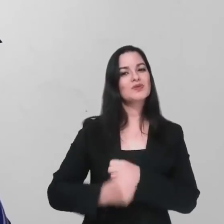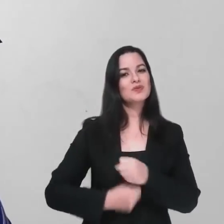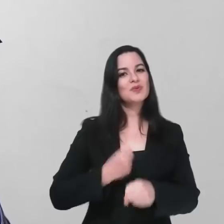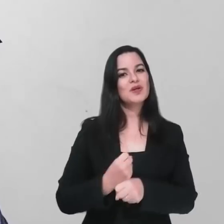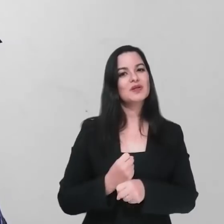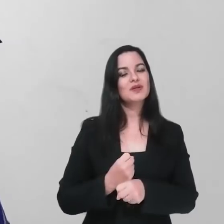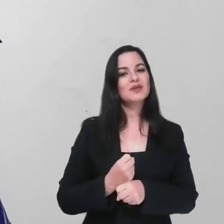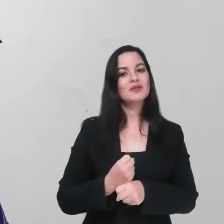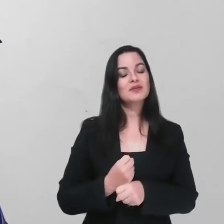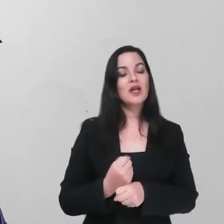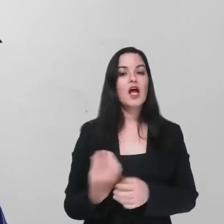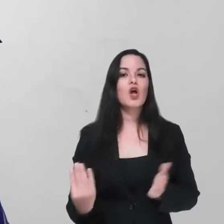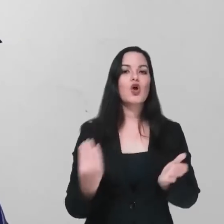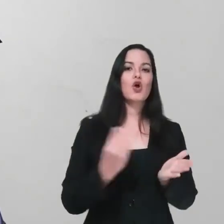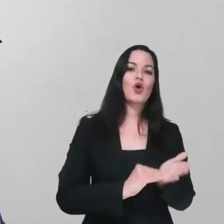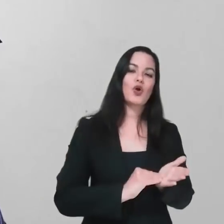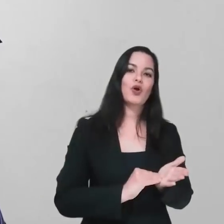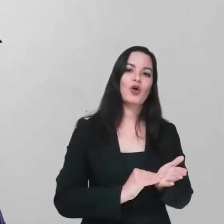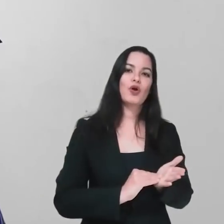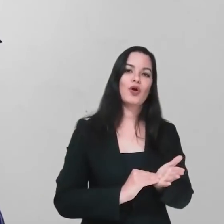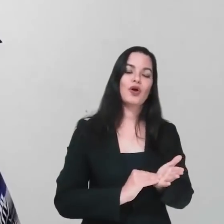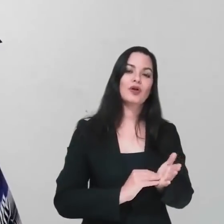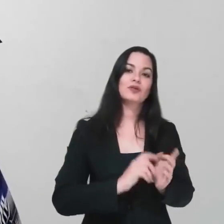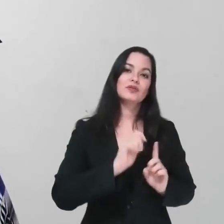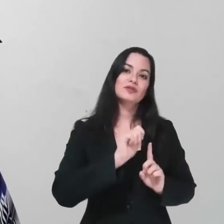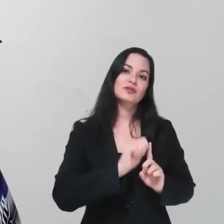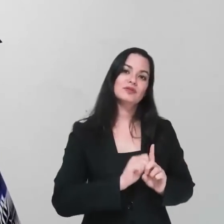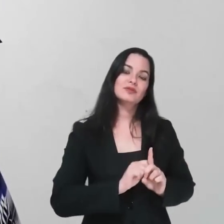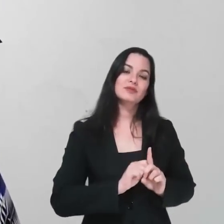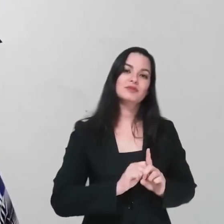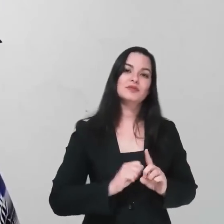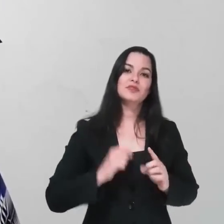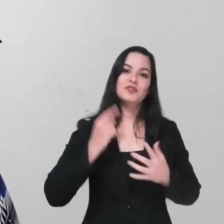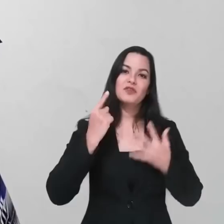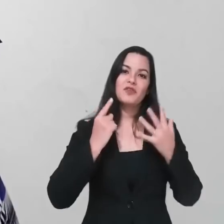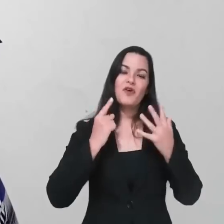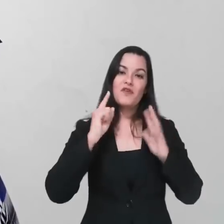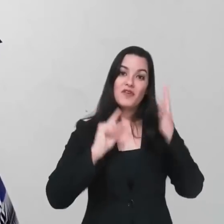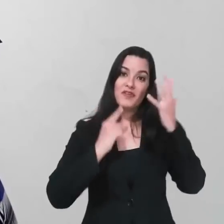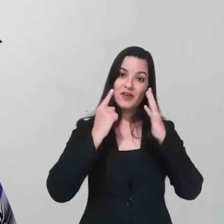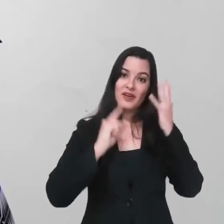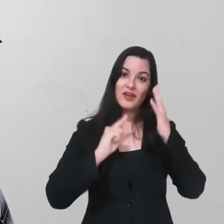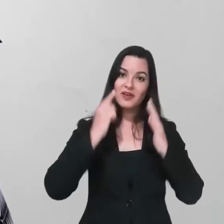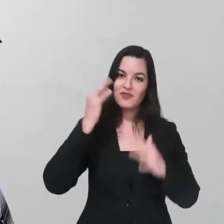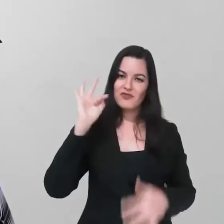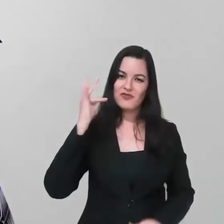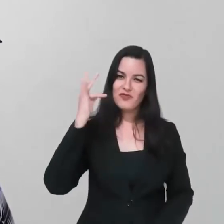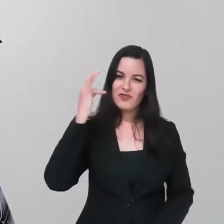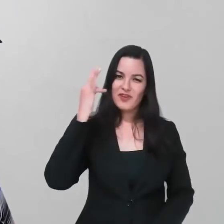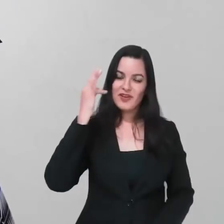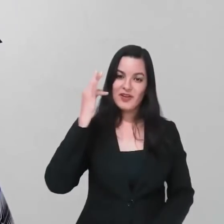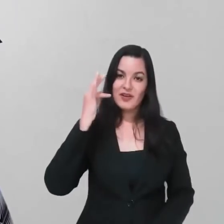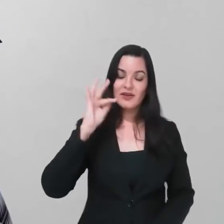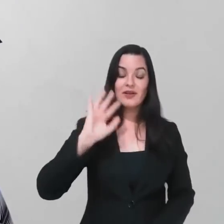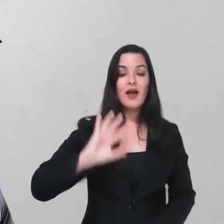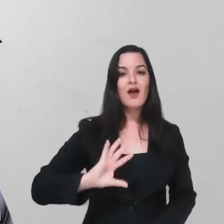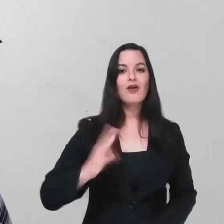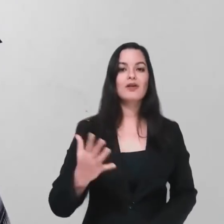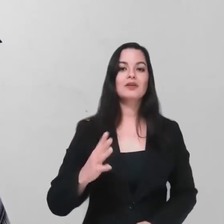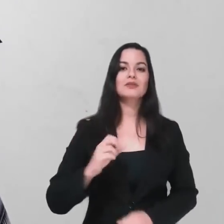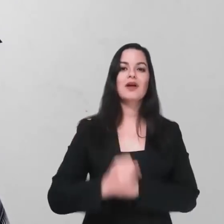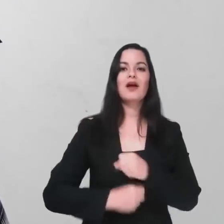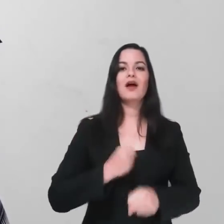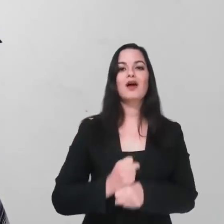fevereiro e temos o ano bissexto. Esses movimentos são movimentos que acontecem